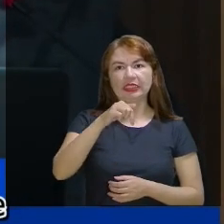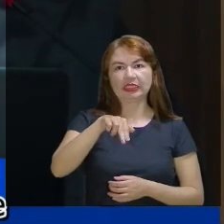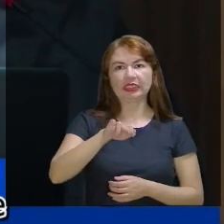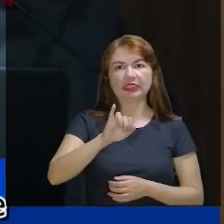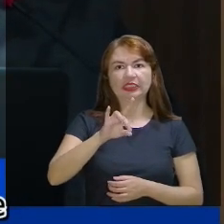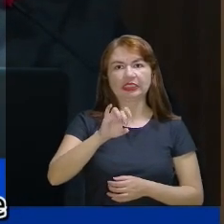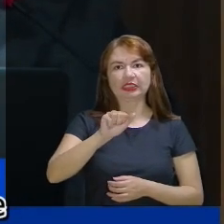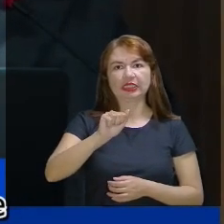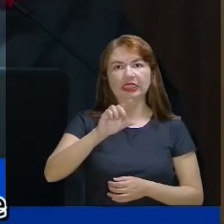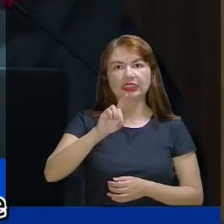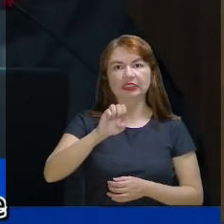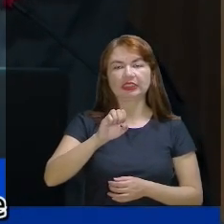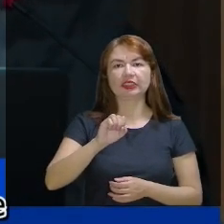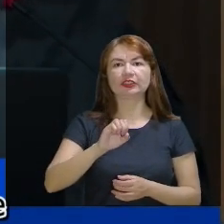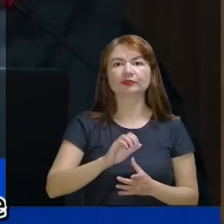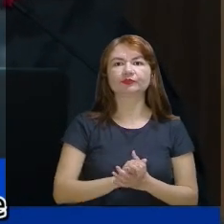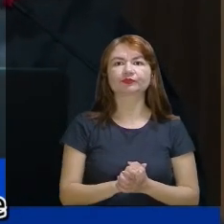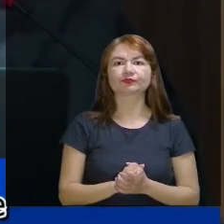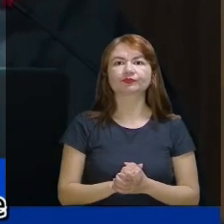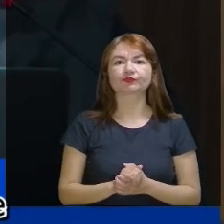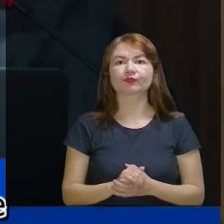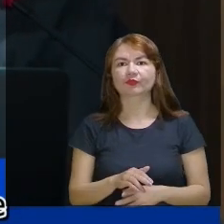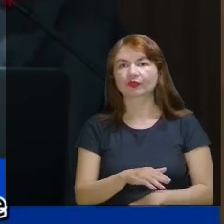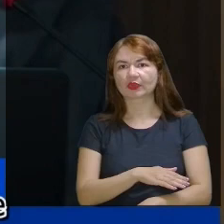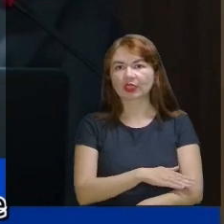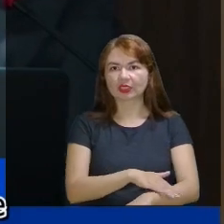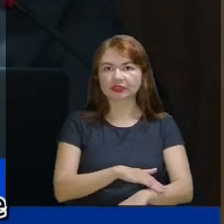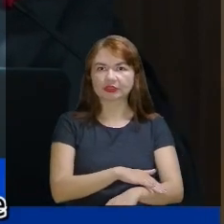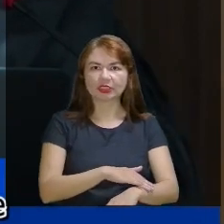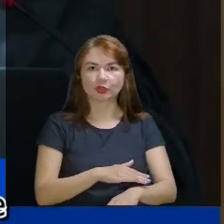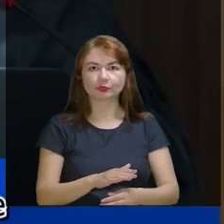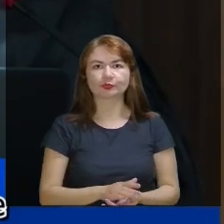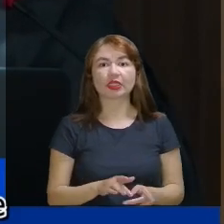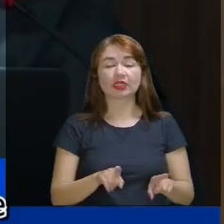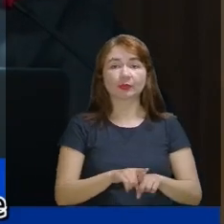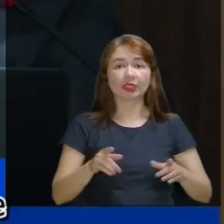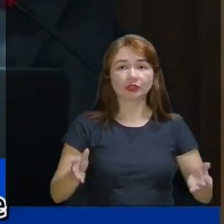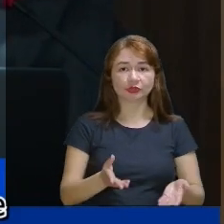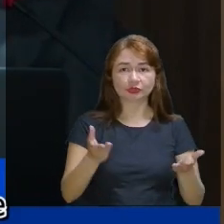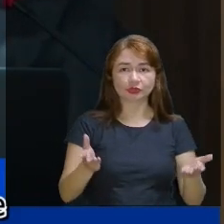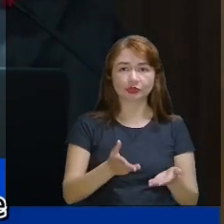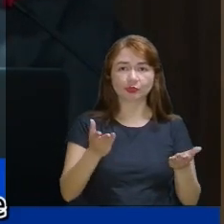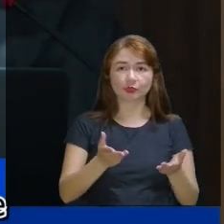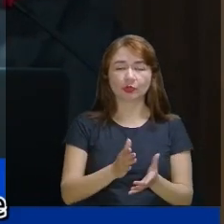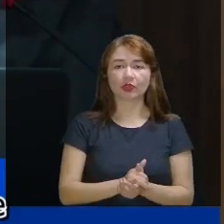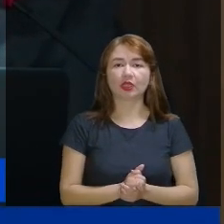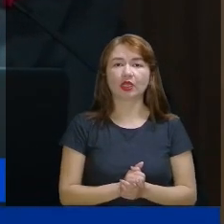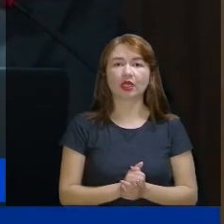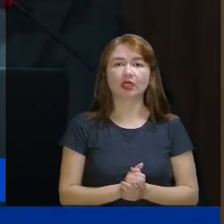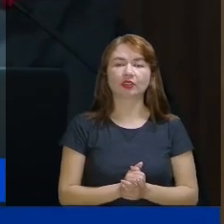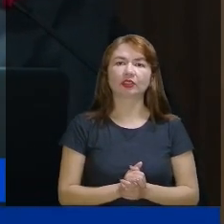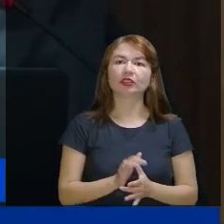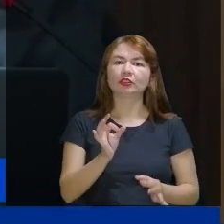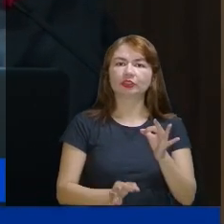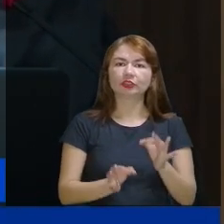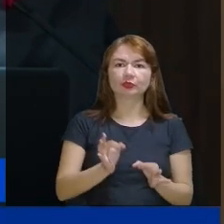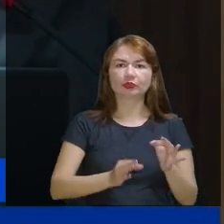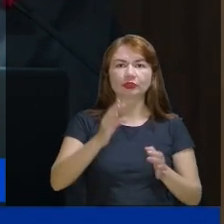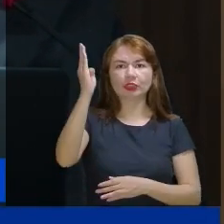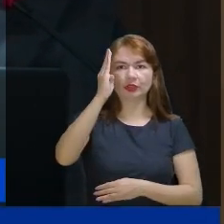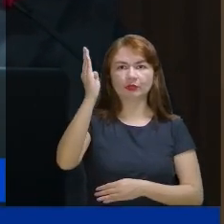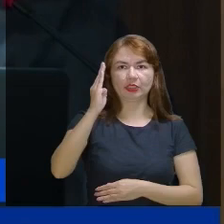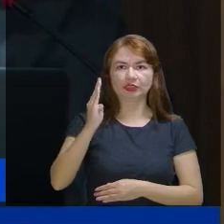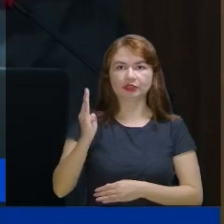CNJ 519 de 2023, com o objetivo de estimular e disseminar a prática dos tribunais brasileiros que visam